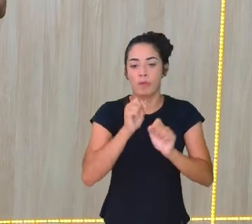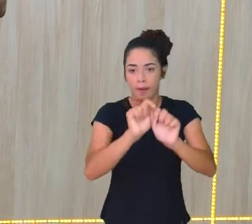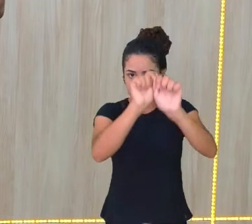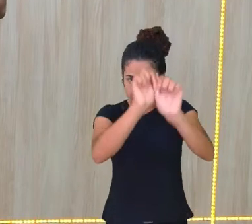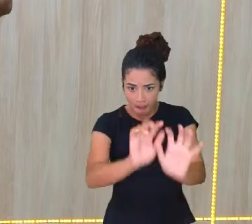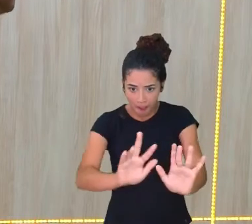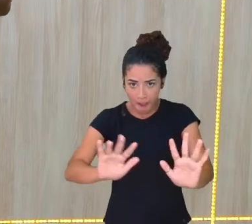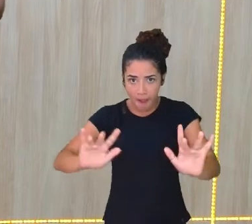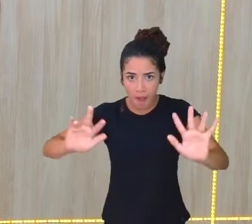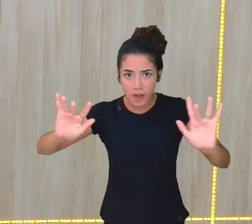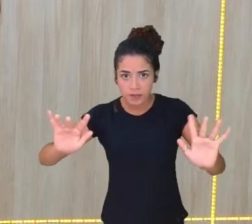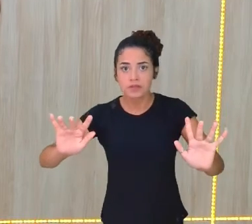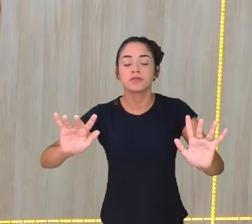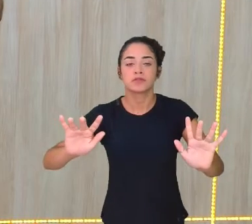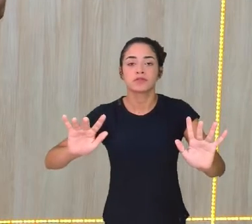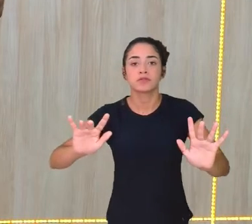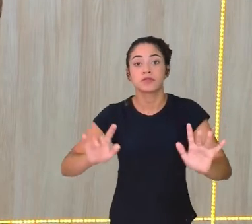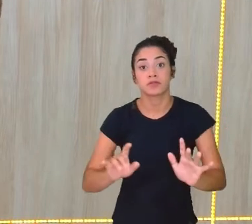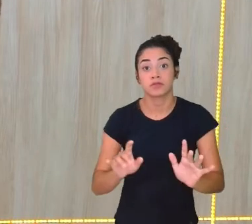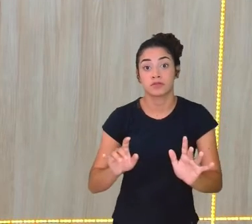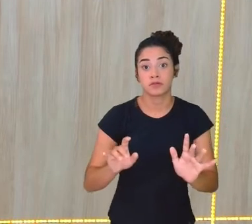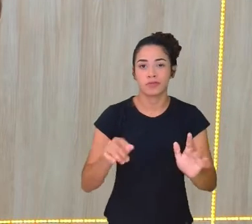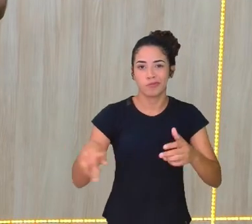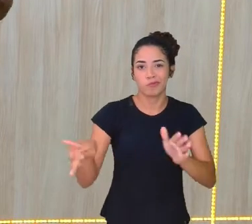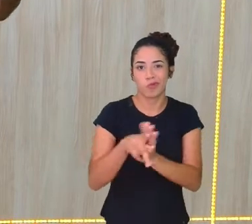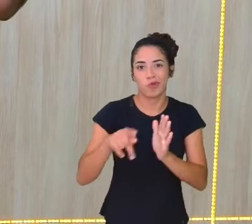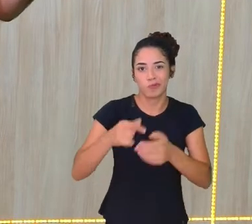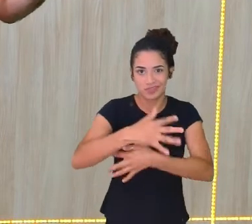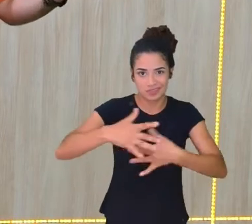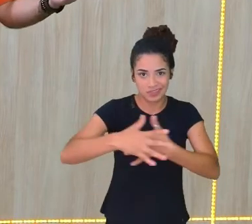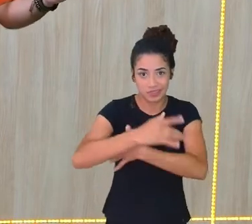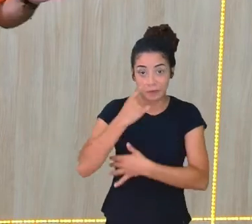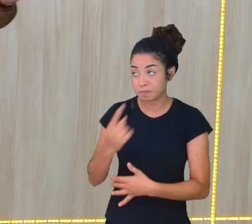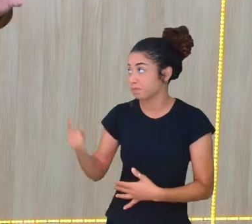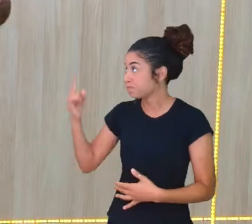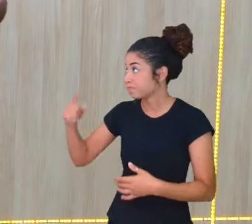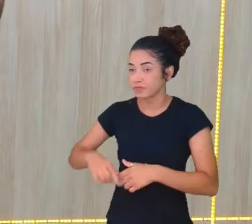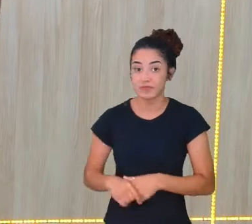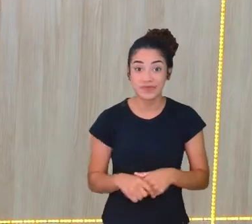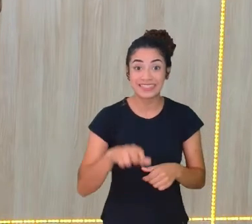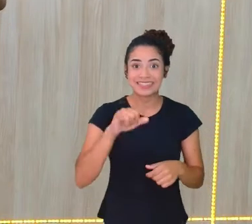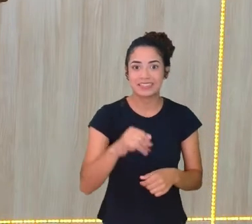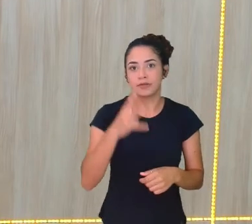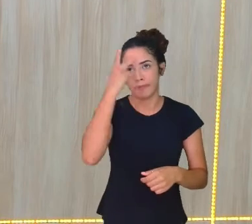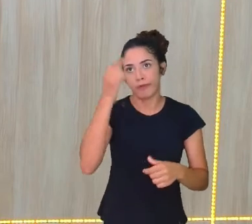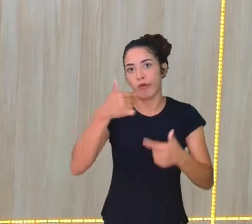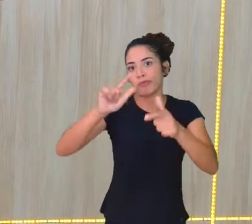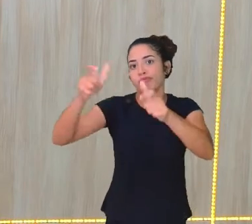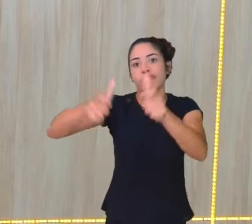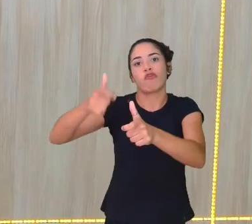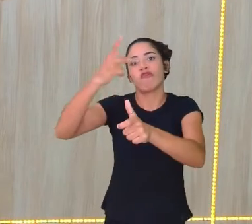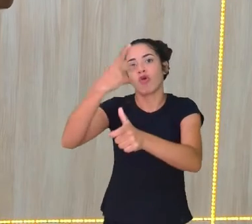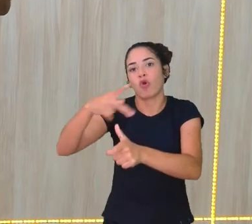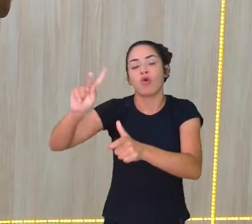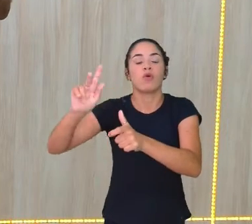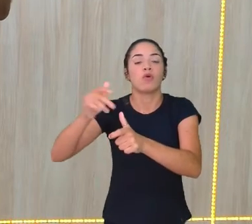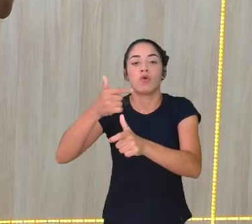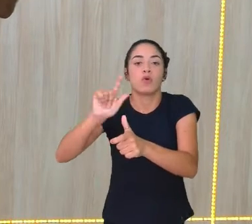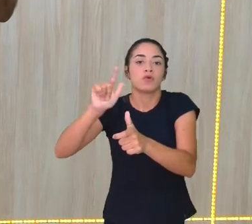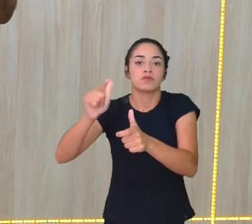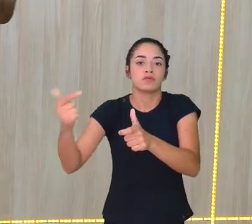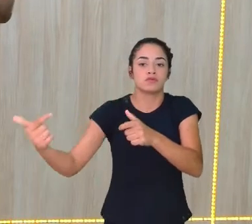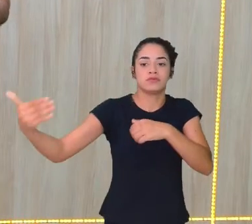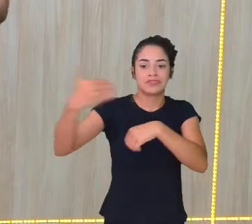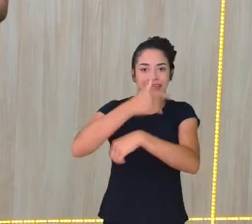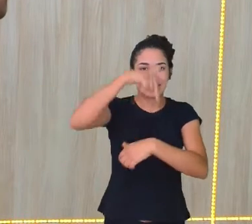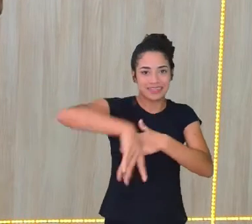elite, né, os chamados hoplitas espartanos, quando eles fossem invadir a cidade, se eles achassem, né, que ia